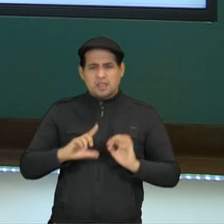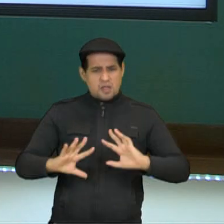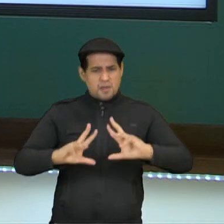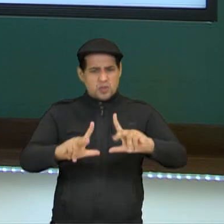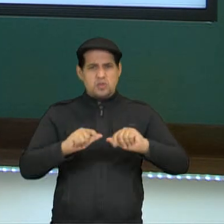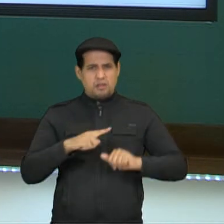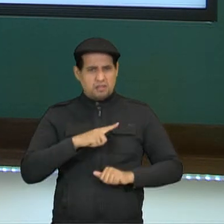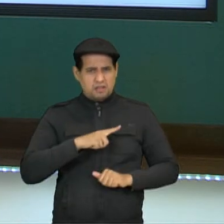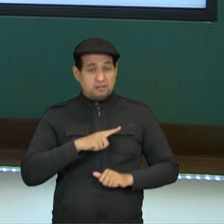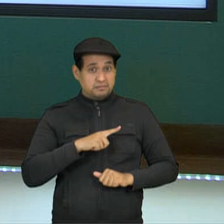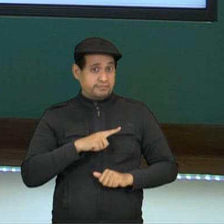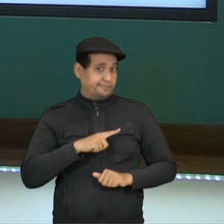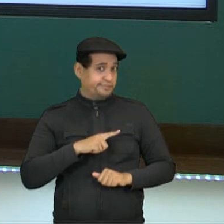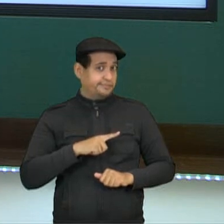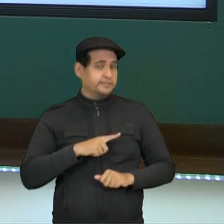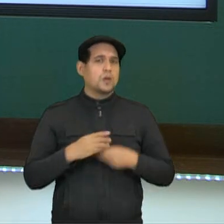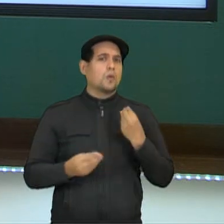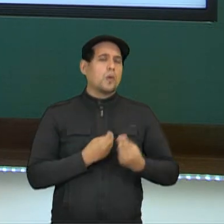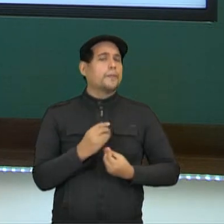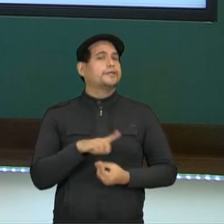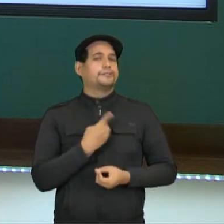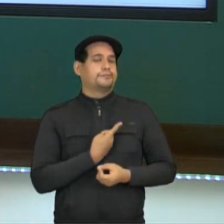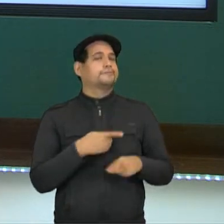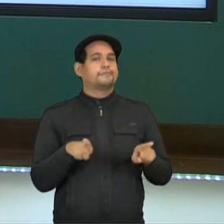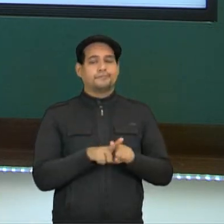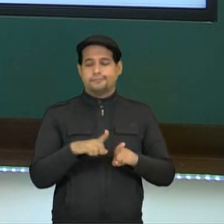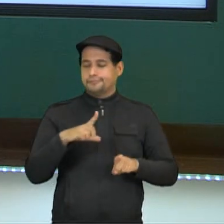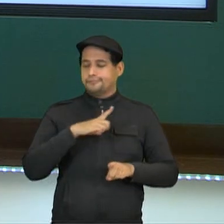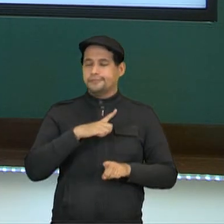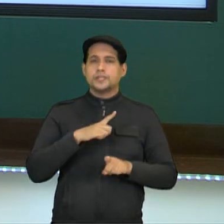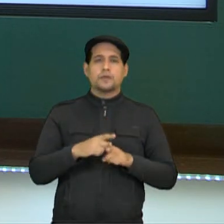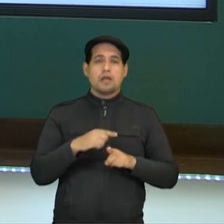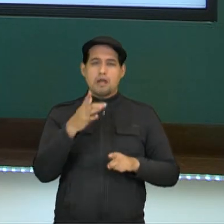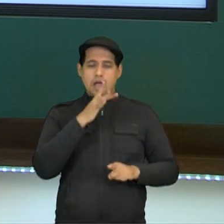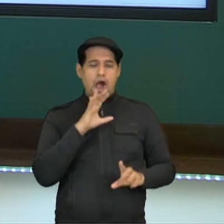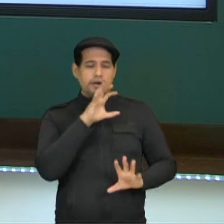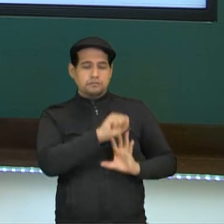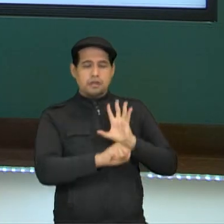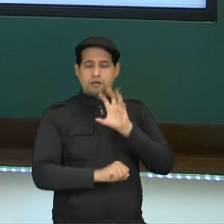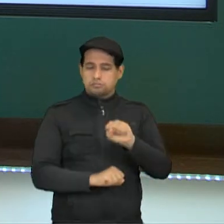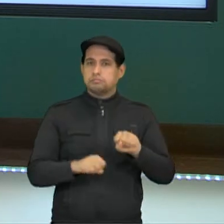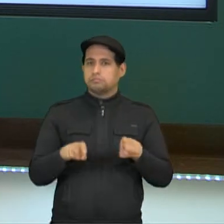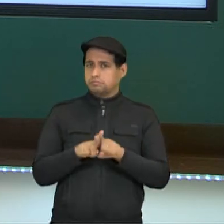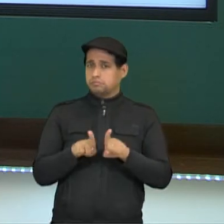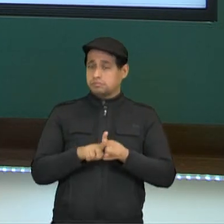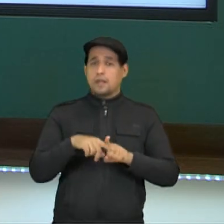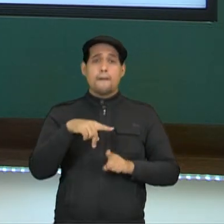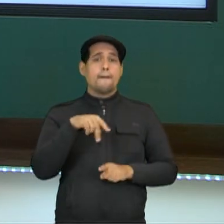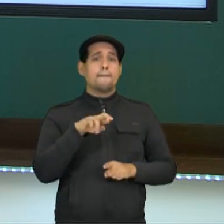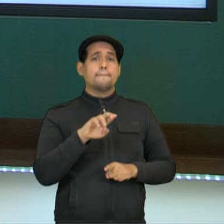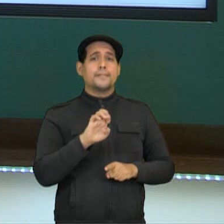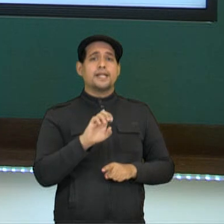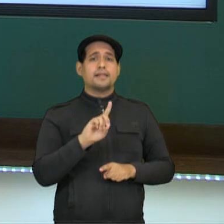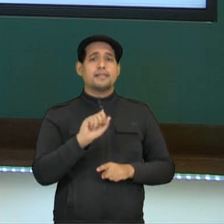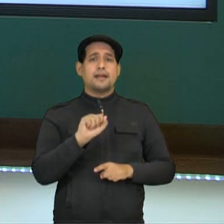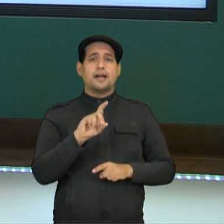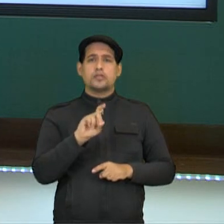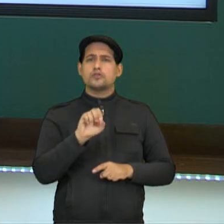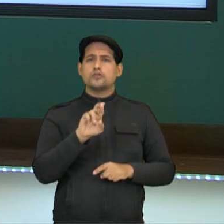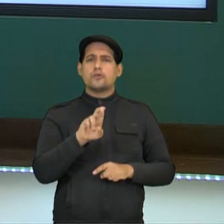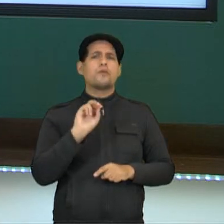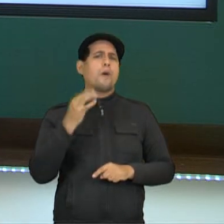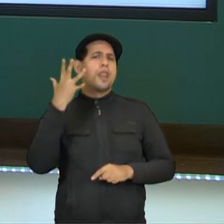todo mundo? E aí, a gente também tem a situação dos predadores, que esses predadores, eles acabam,